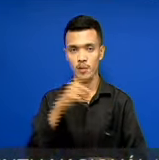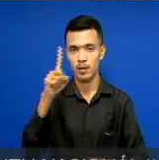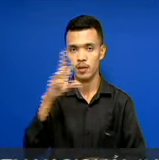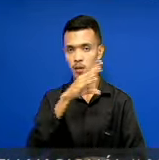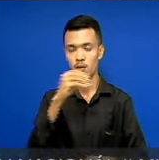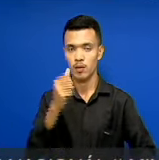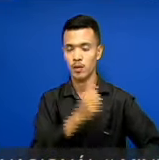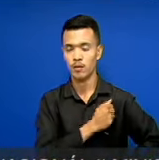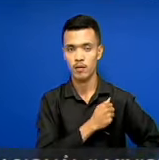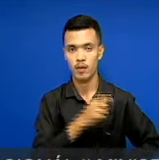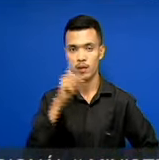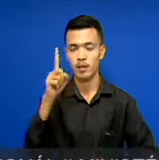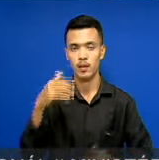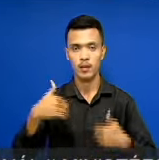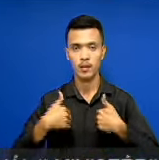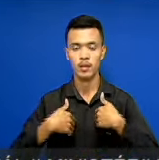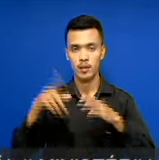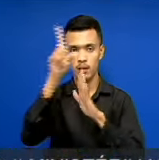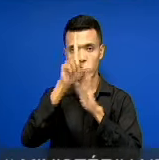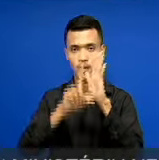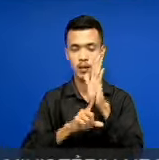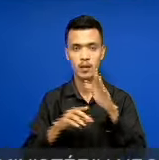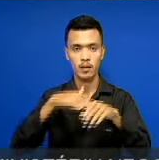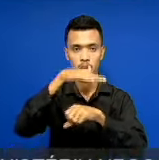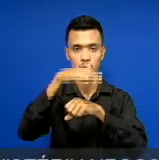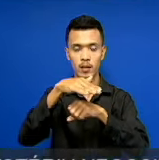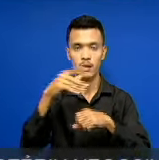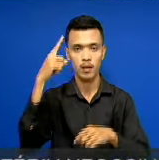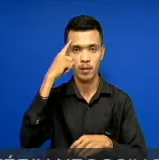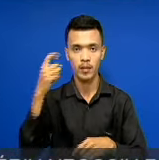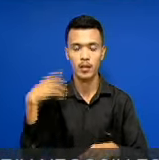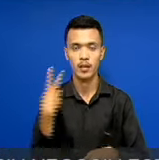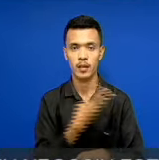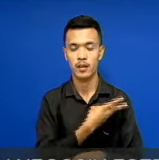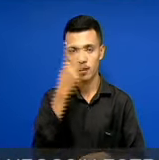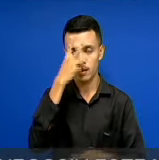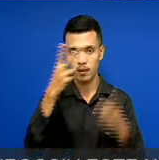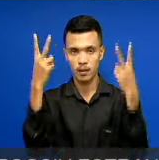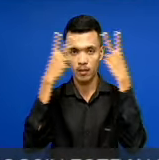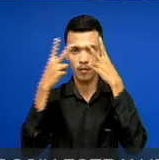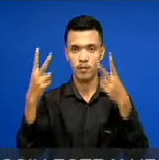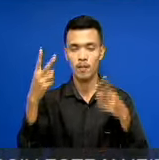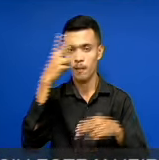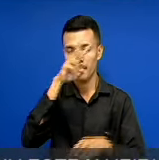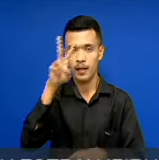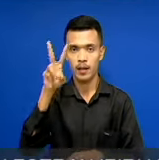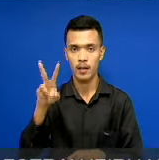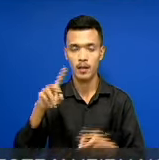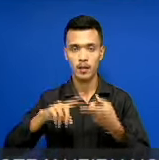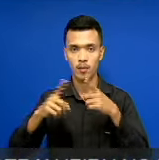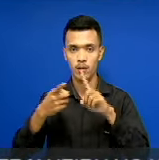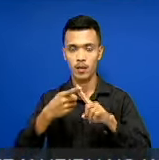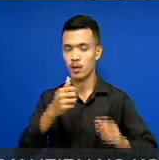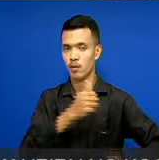FFDTL Ida, maka atu Iha Falin Lei Nelete. Tamane maka Ita Halo Checkpoint, ita halo checkpoint ita detecta ita ne malu ka forsa